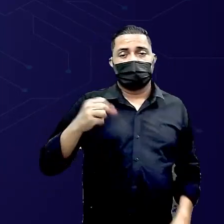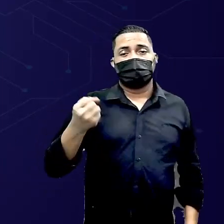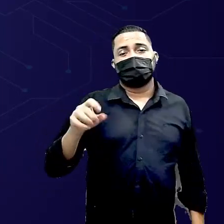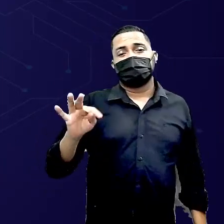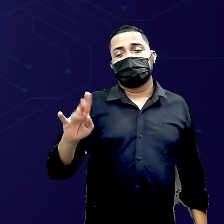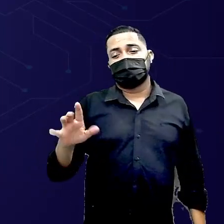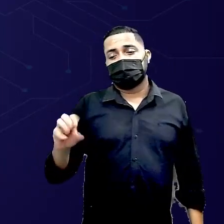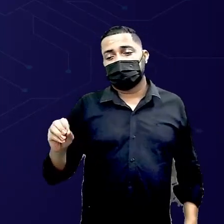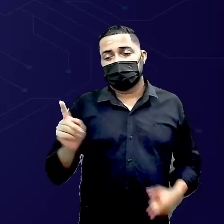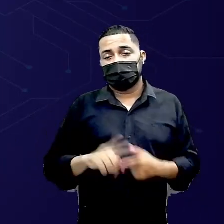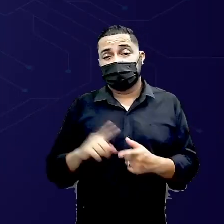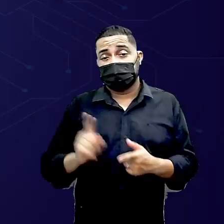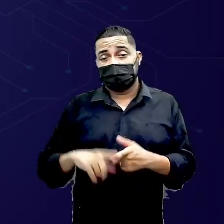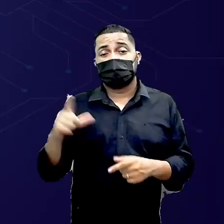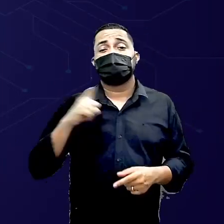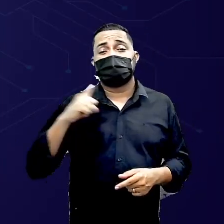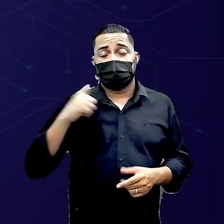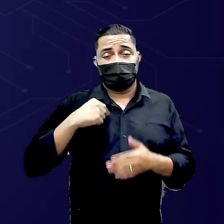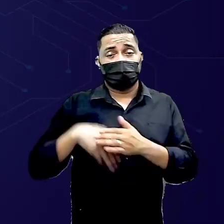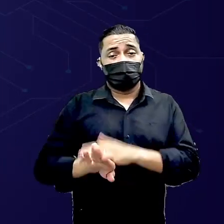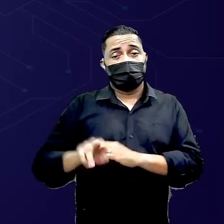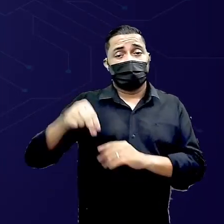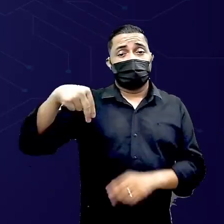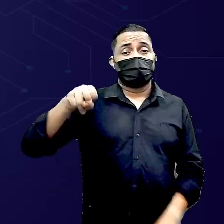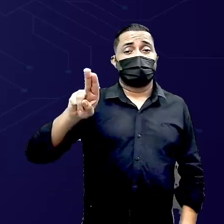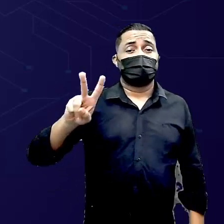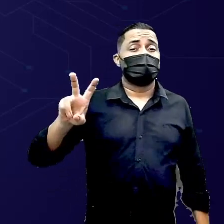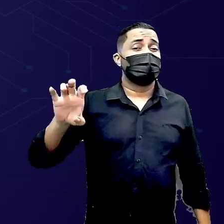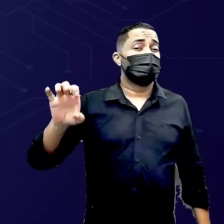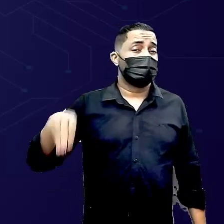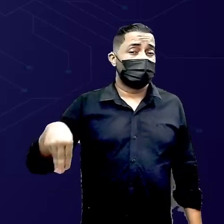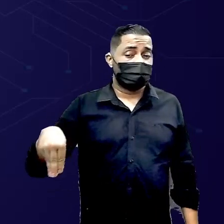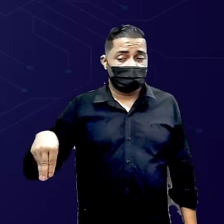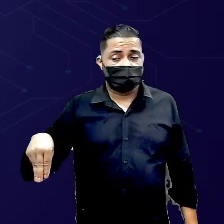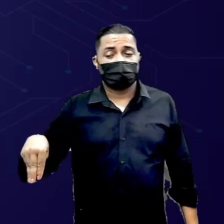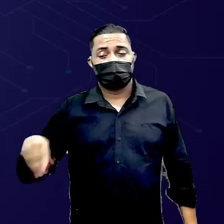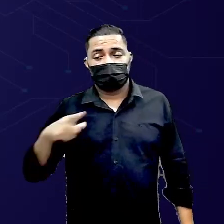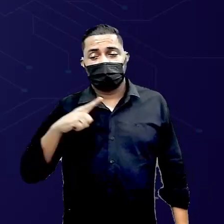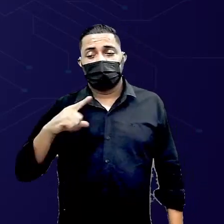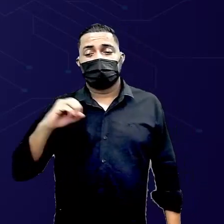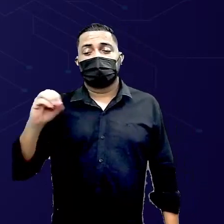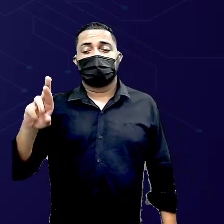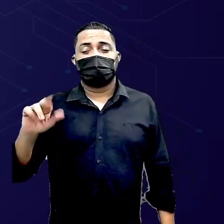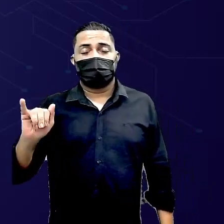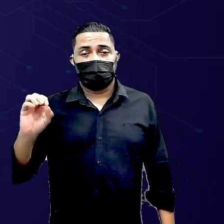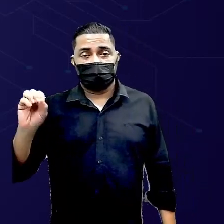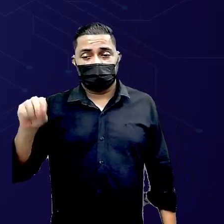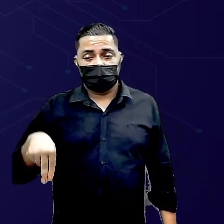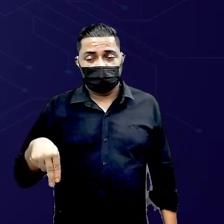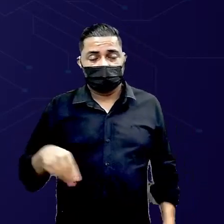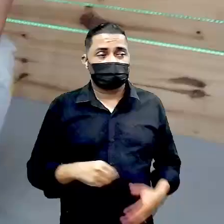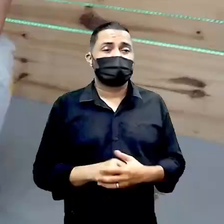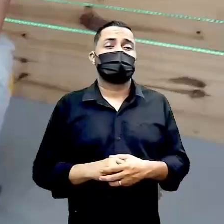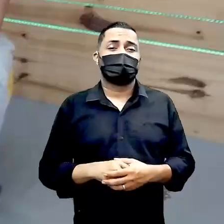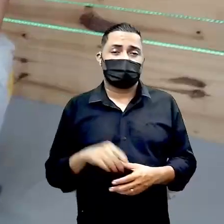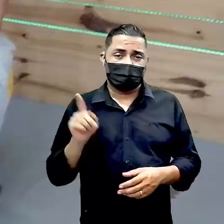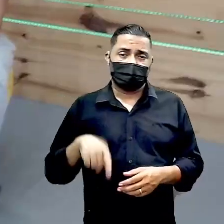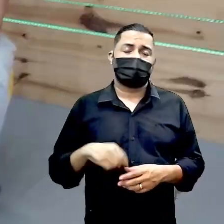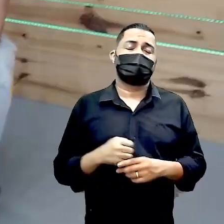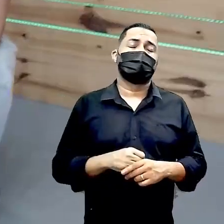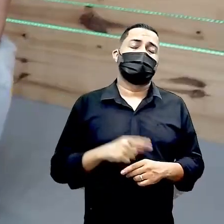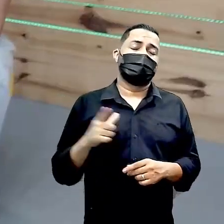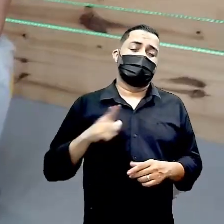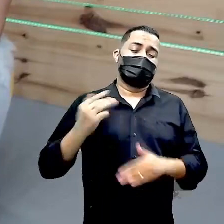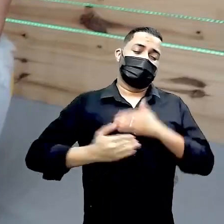ideias na nuvem, como, por exemplo, a Orion. É isso, André? Isso, né? Que ela também é, né, o pessoal